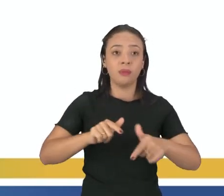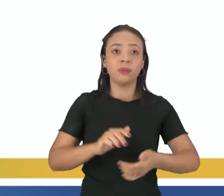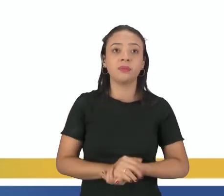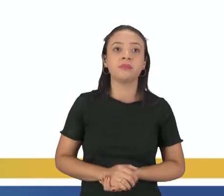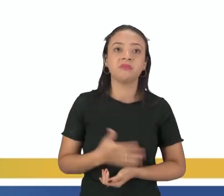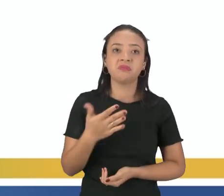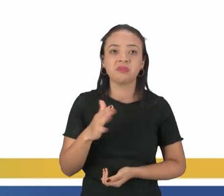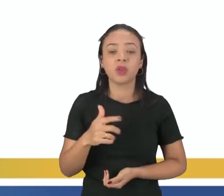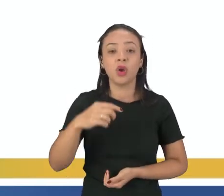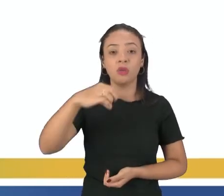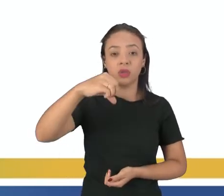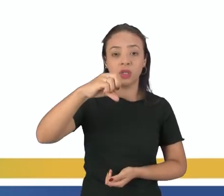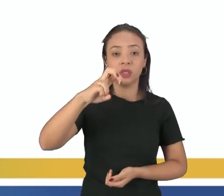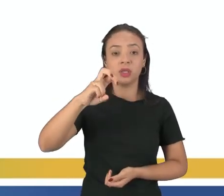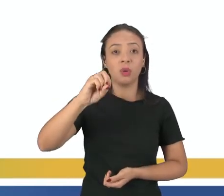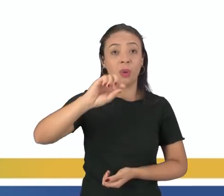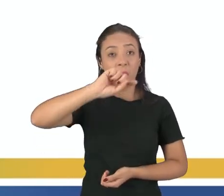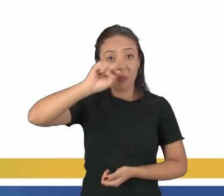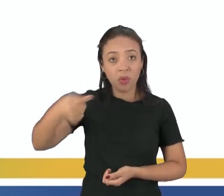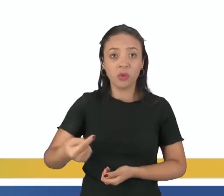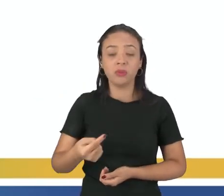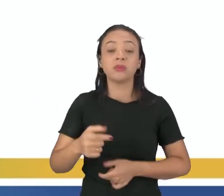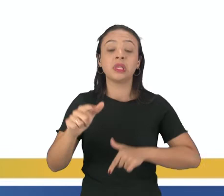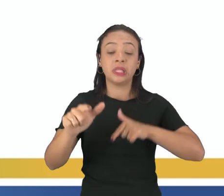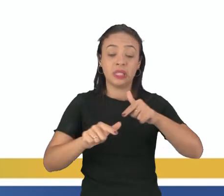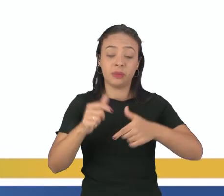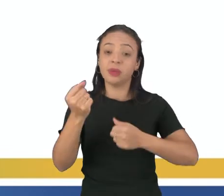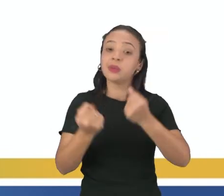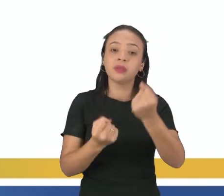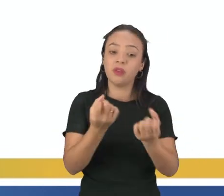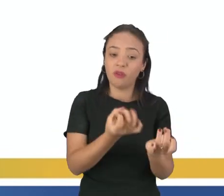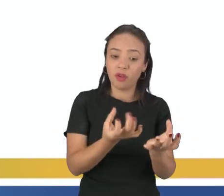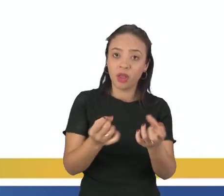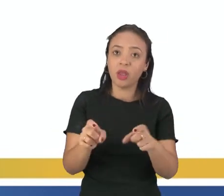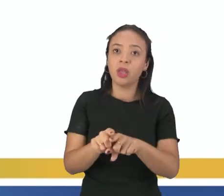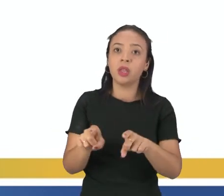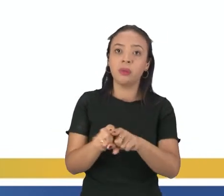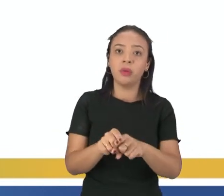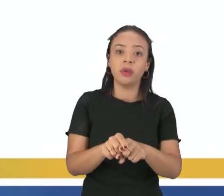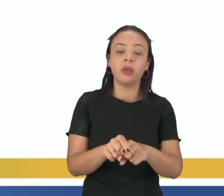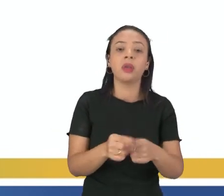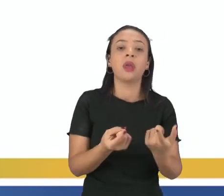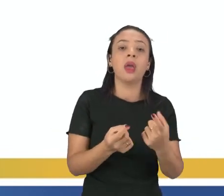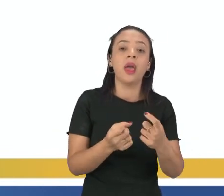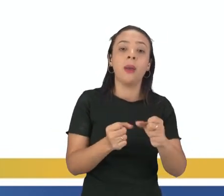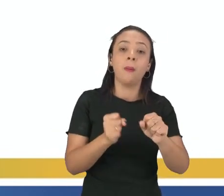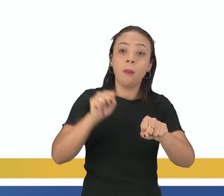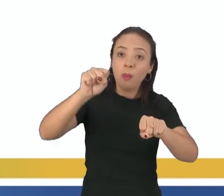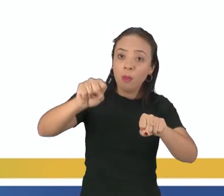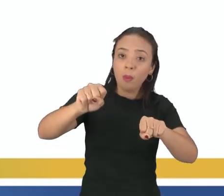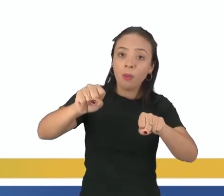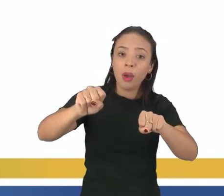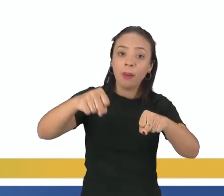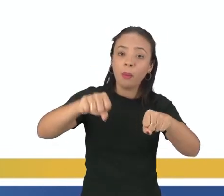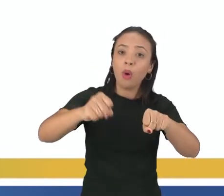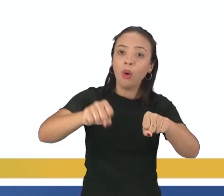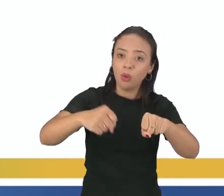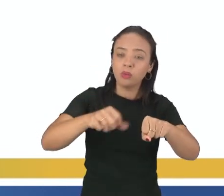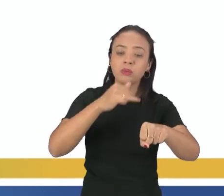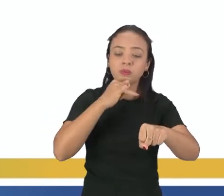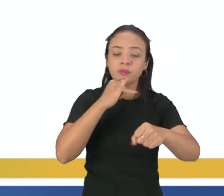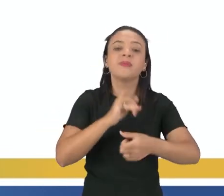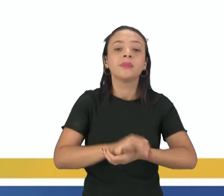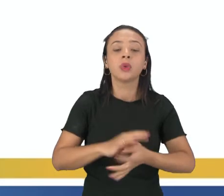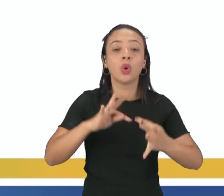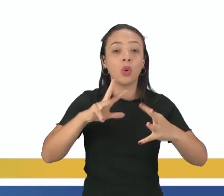de 950.000 no comércio de veículos, peças e motocicletas. Todas essas minhas